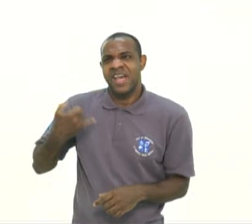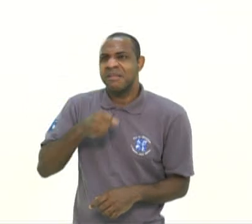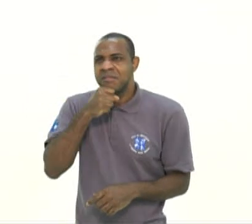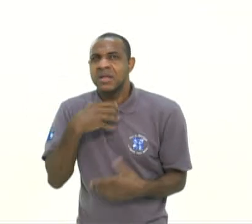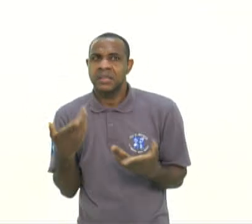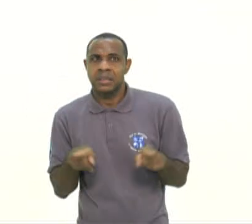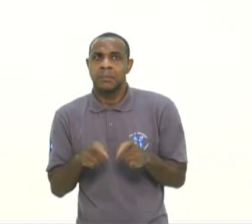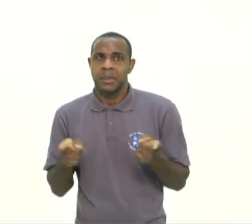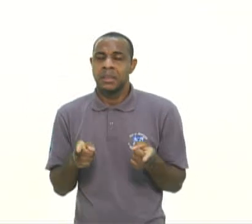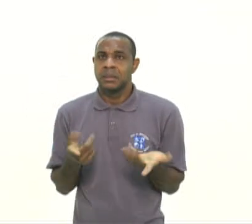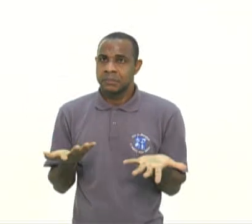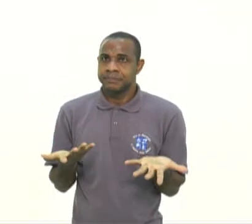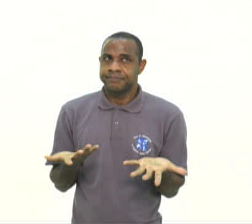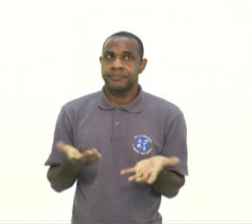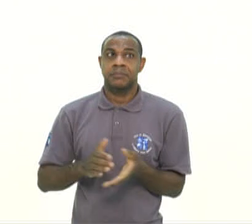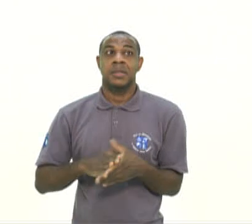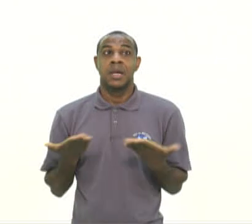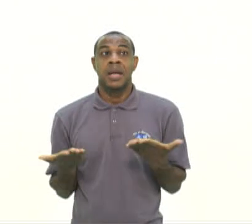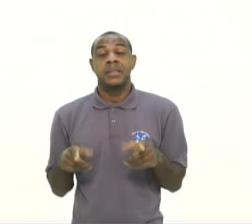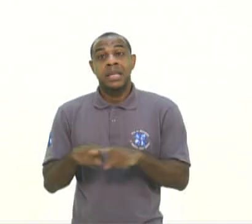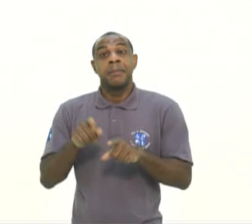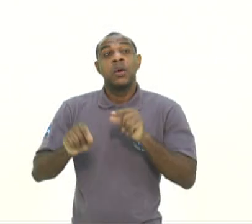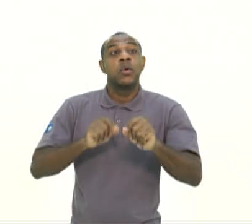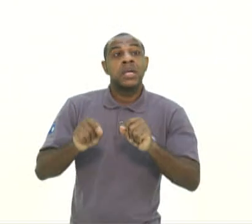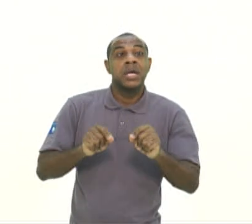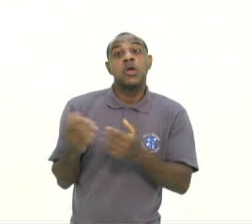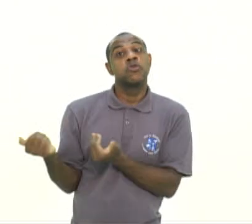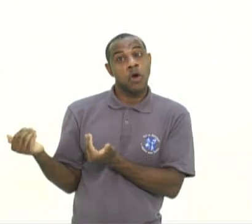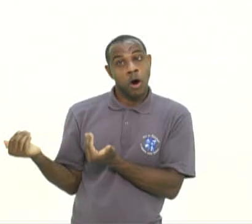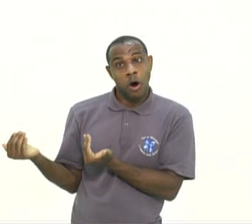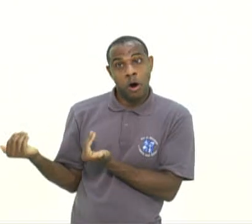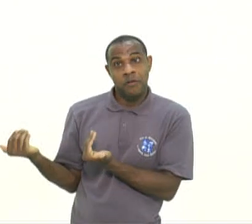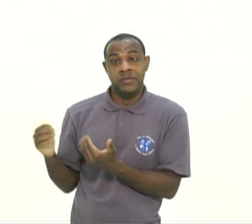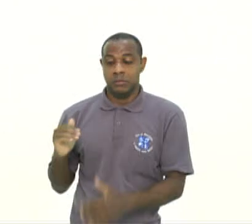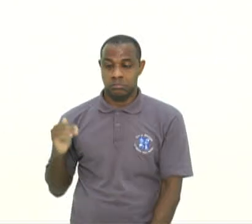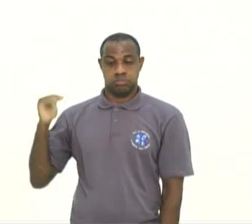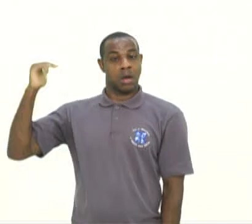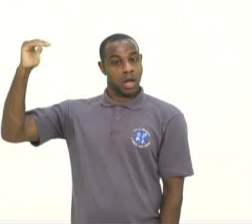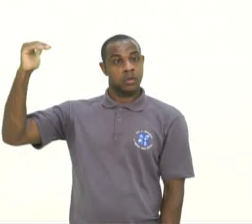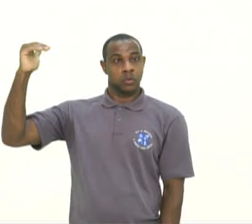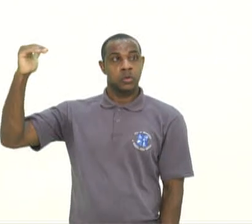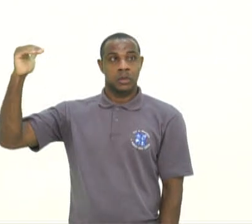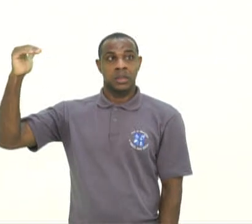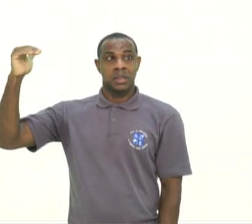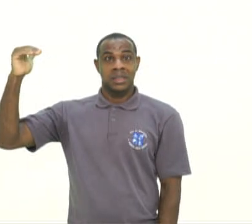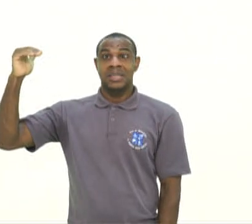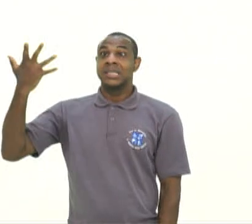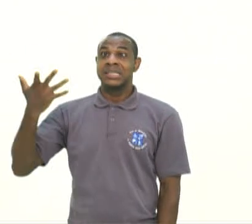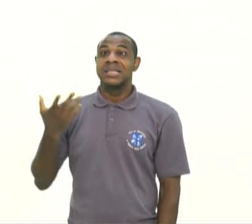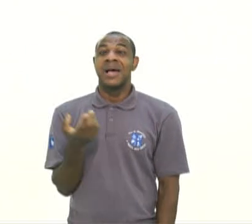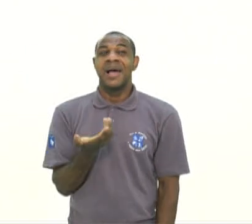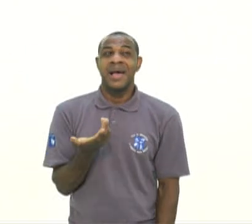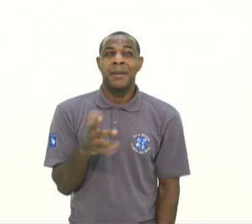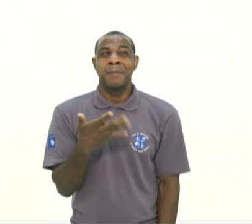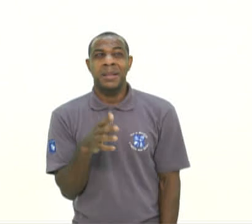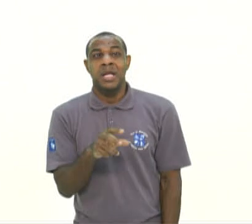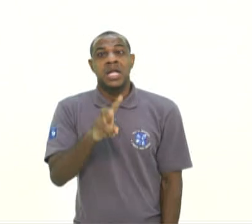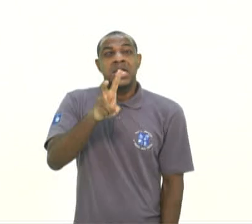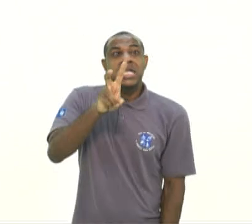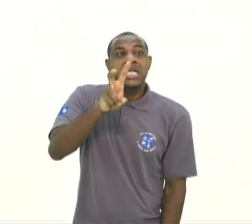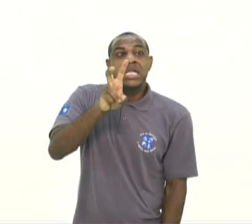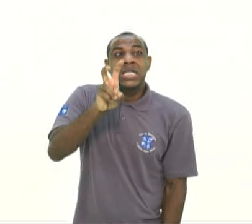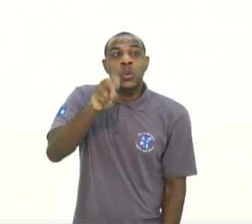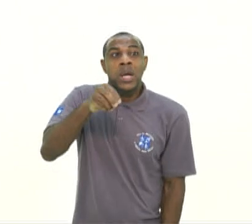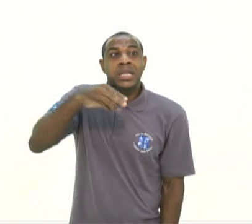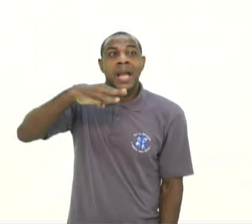sistema imunológico comprometido, mas também jovens e adultos. Matou cerca de 50 milhões de pessoas